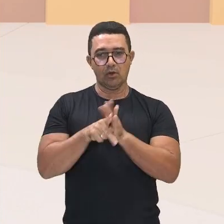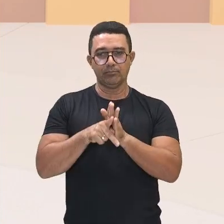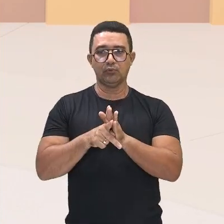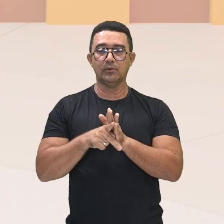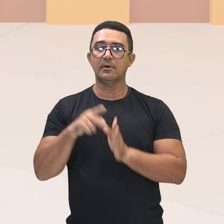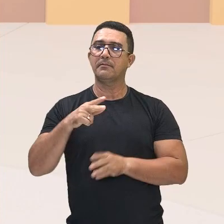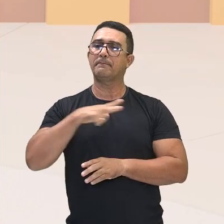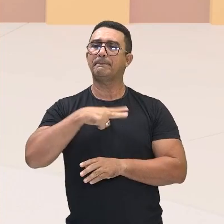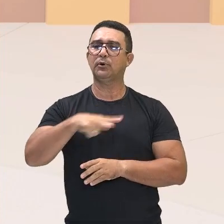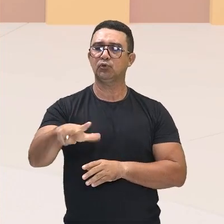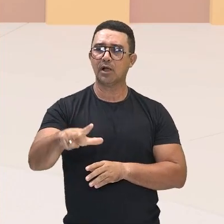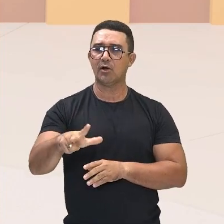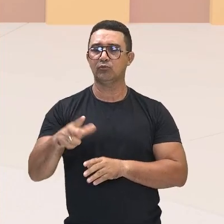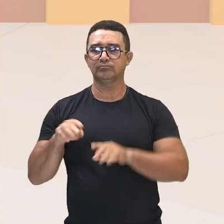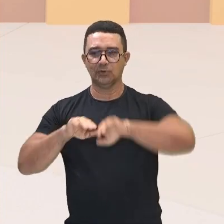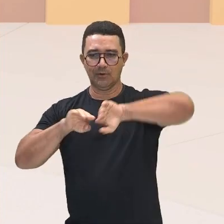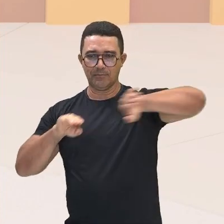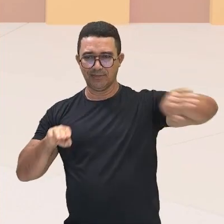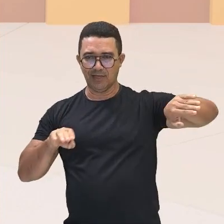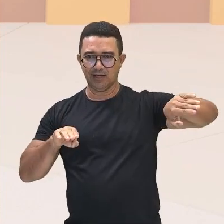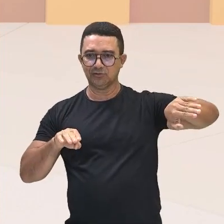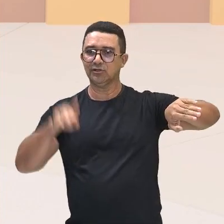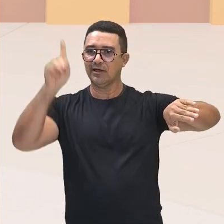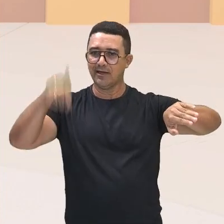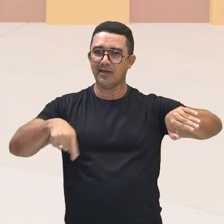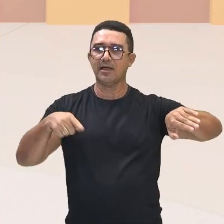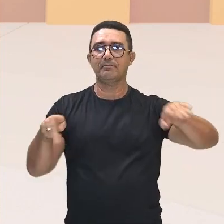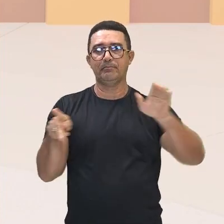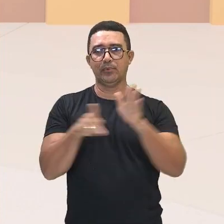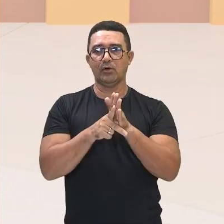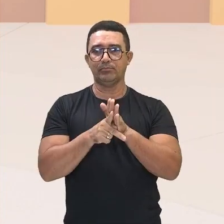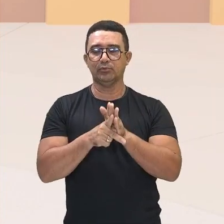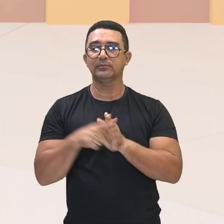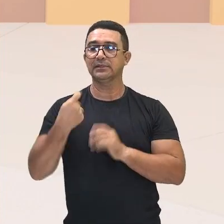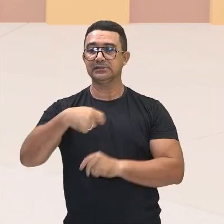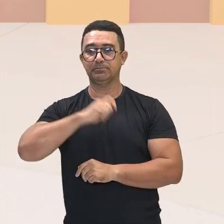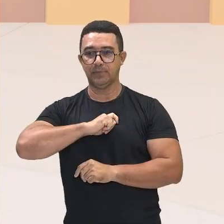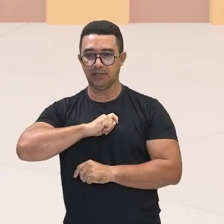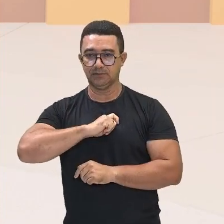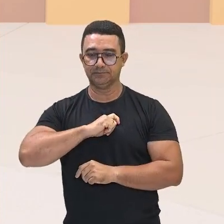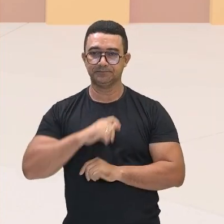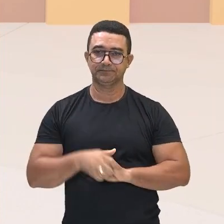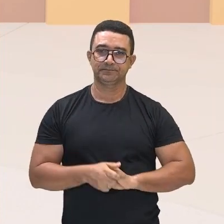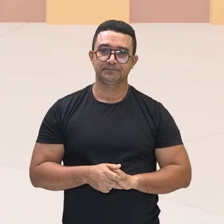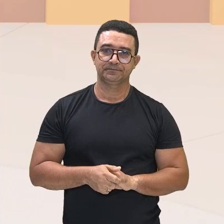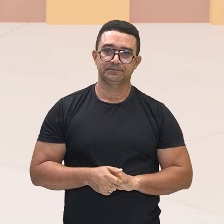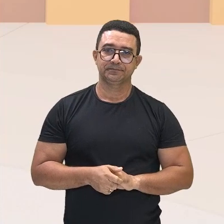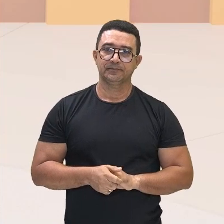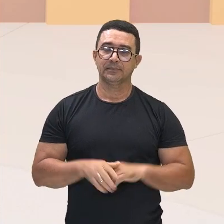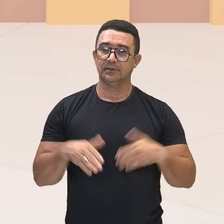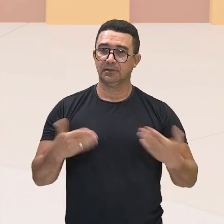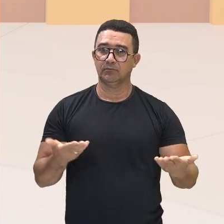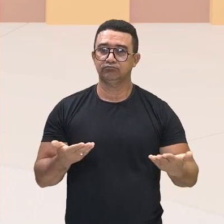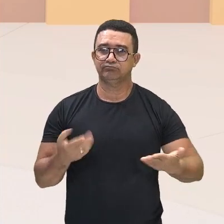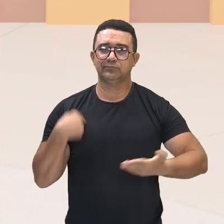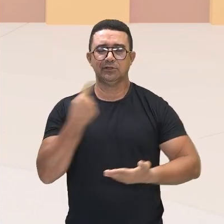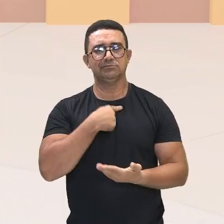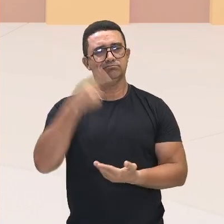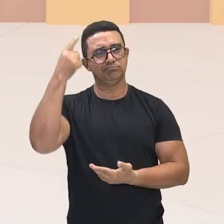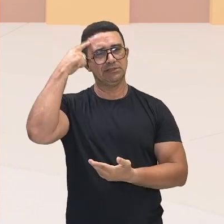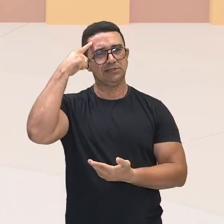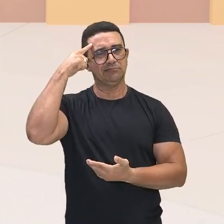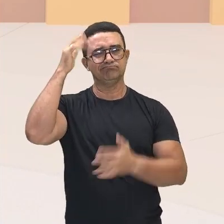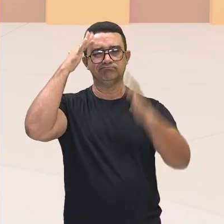e o restante do território brasileiro pertenceria então à Espanha, ok? Então a gente pode imaginar aí que